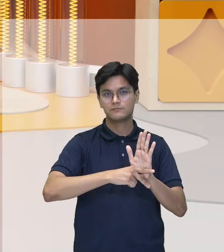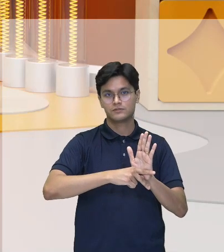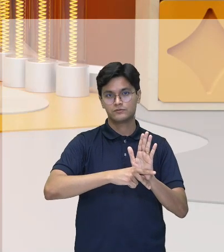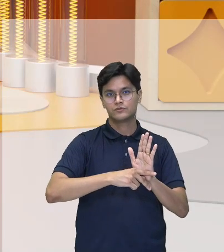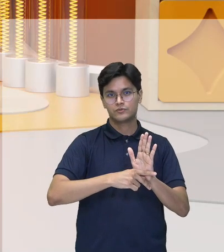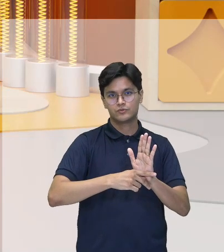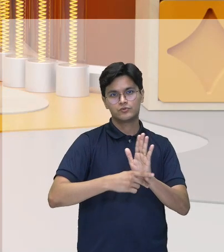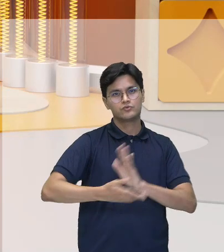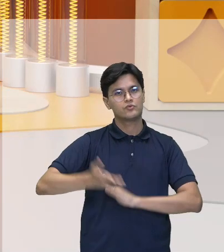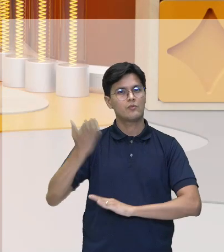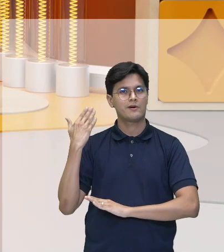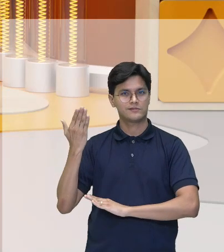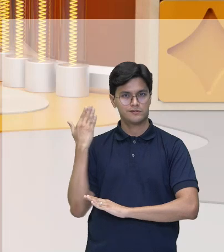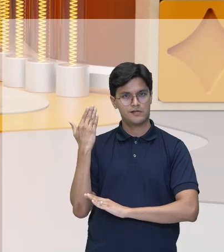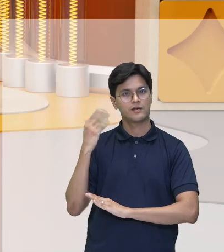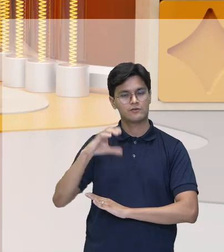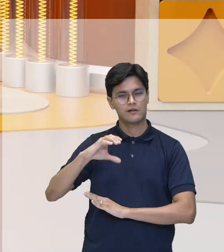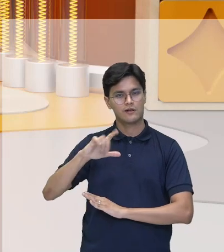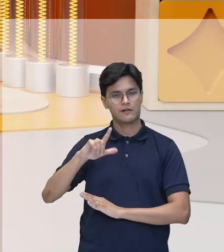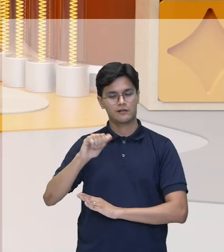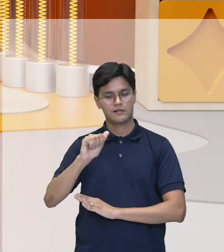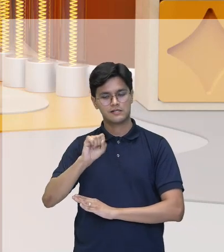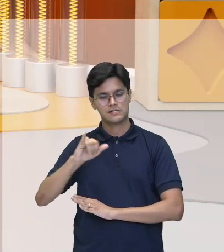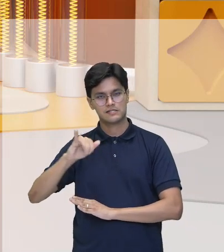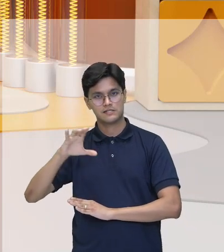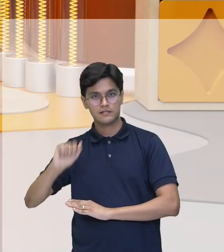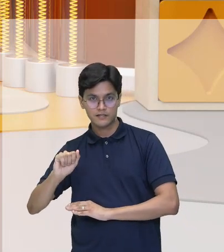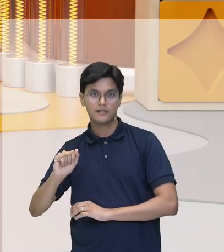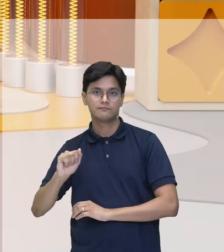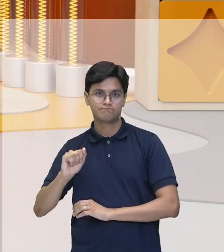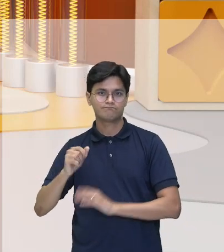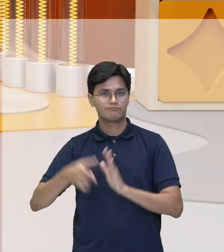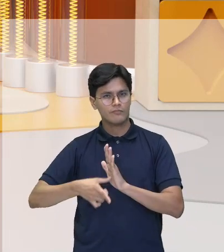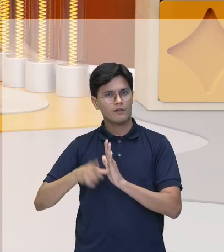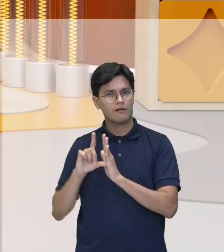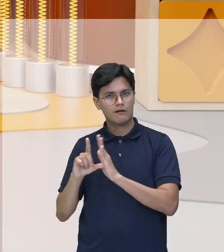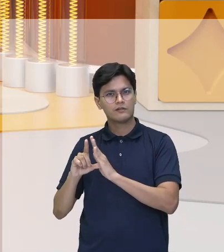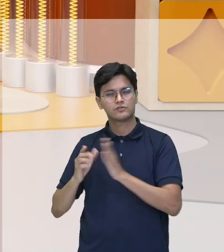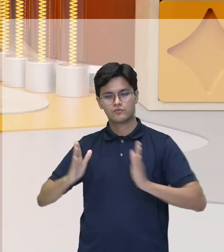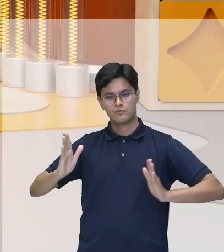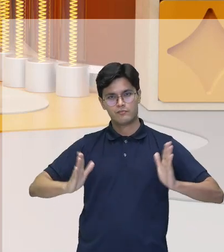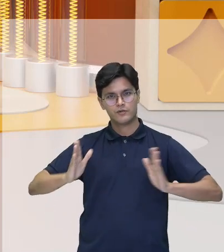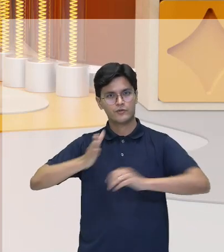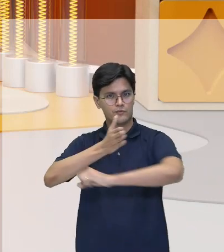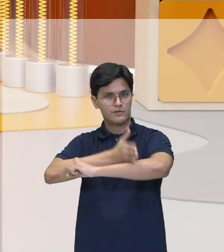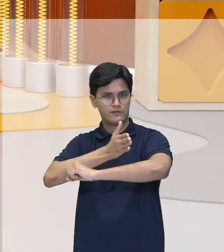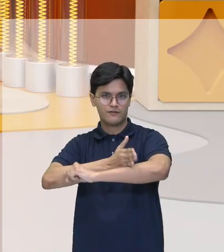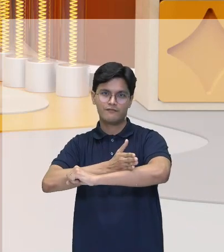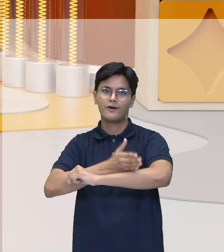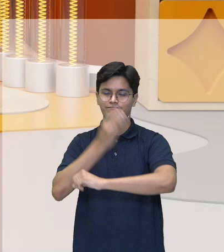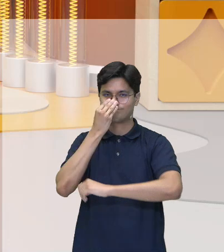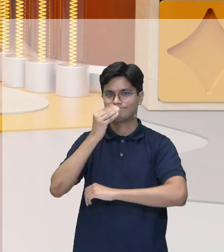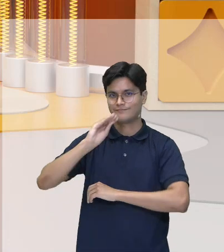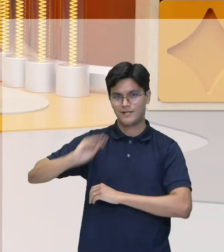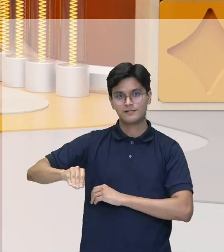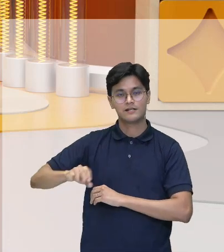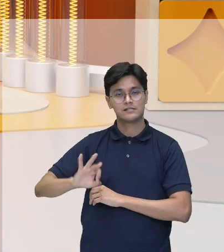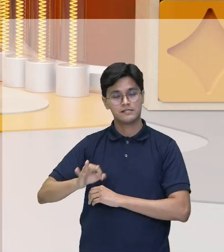de burguês. E a burguesia, ela emerge como uma classe social que se